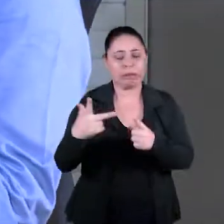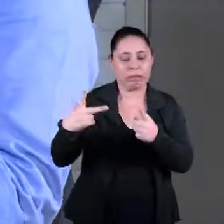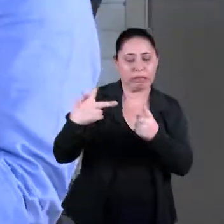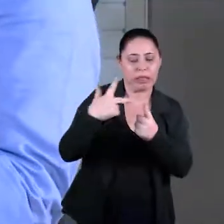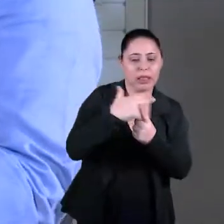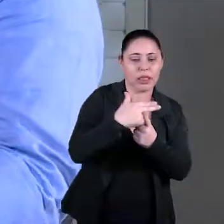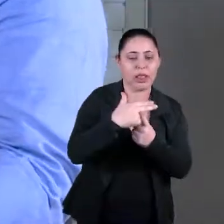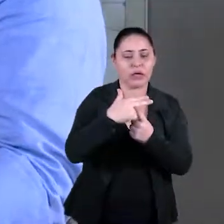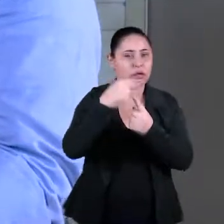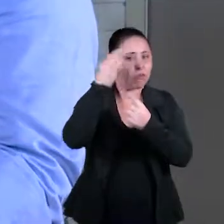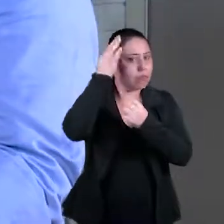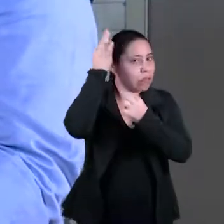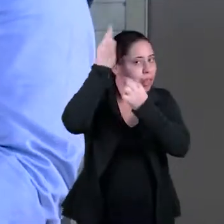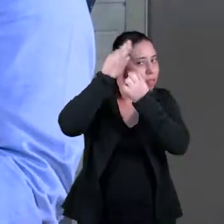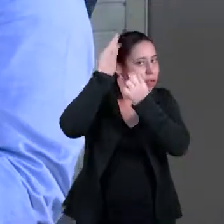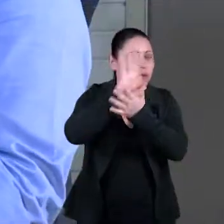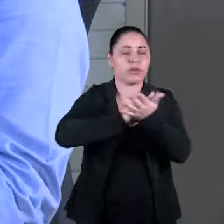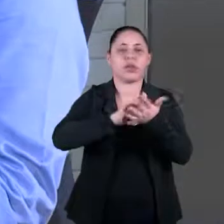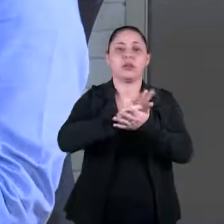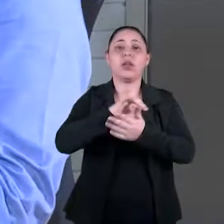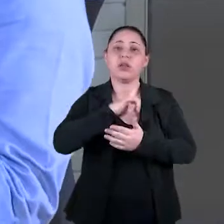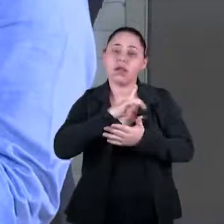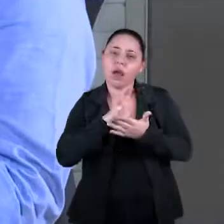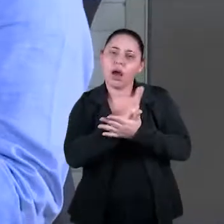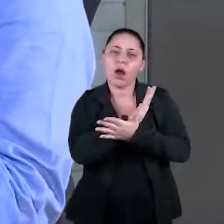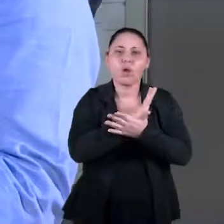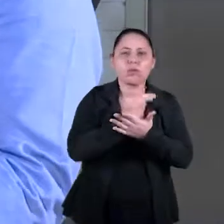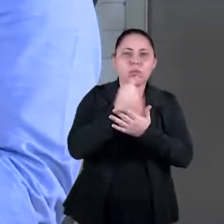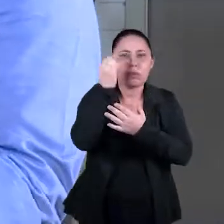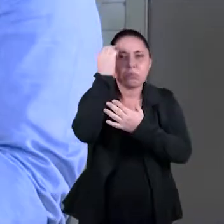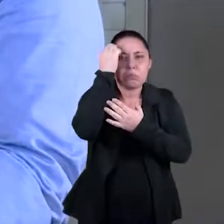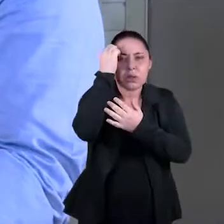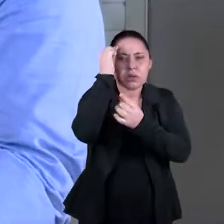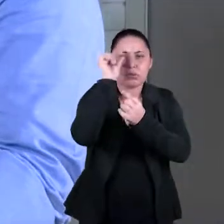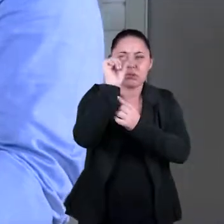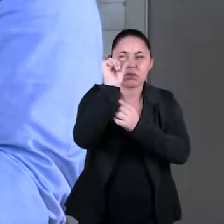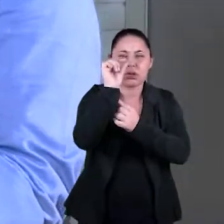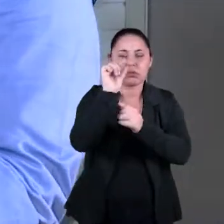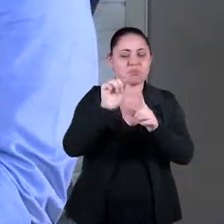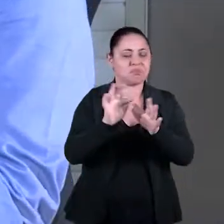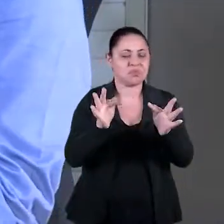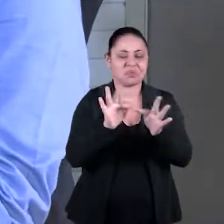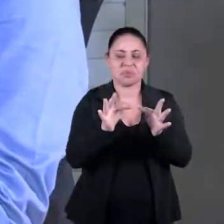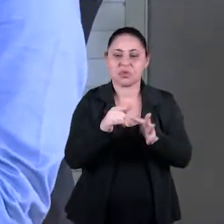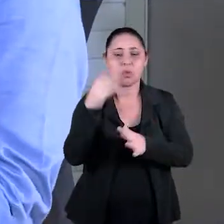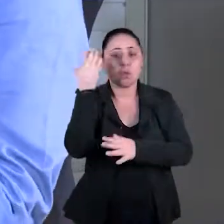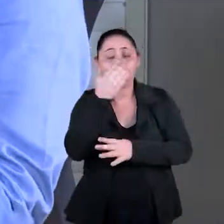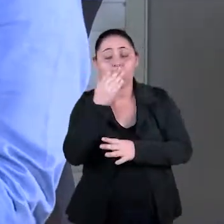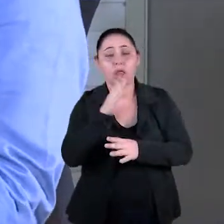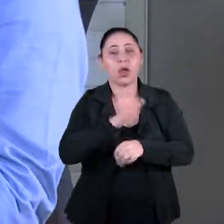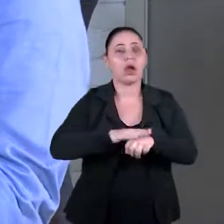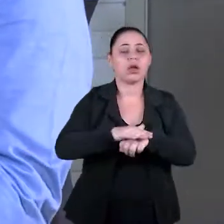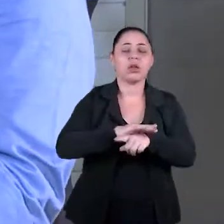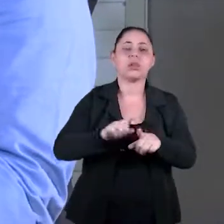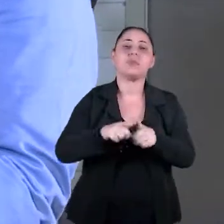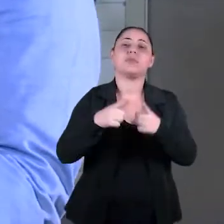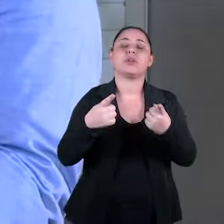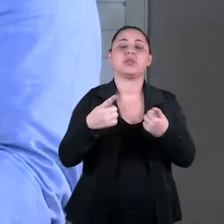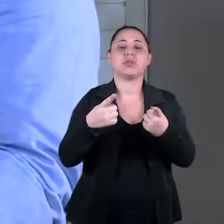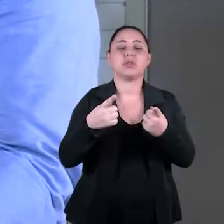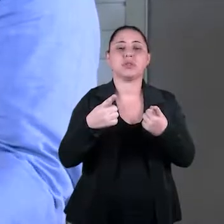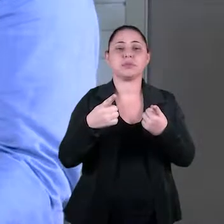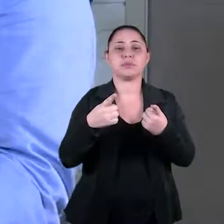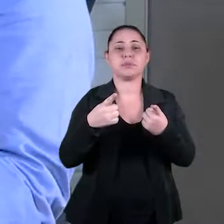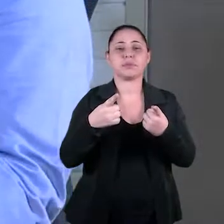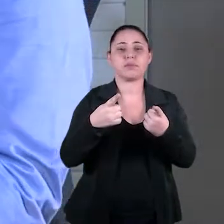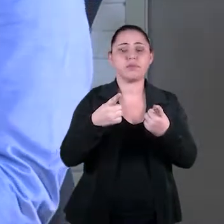linear. Existem sim algumas cicatrizes pontiformes, mas elas são bem amenas e é um procedimento muito tranquilo e